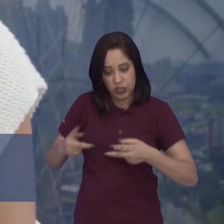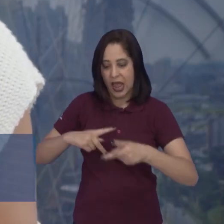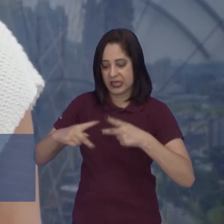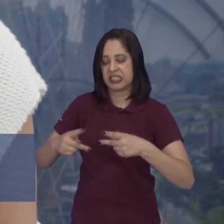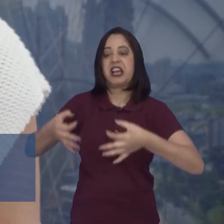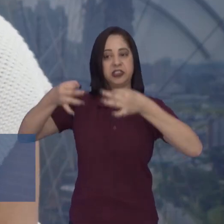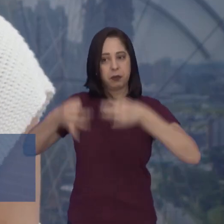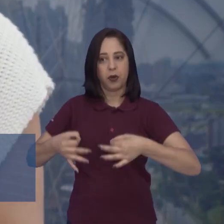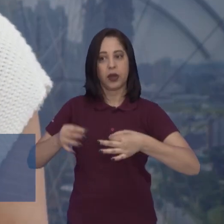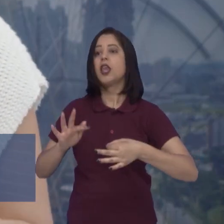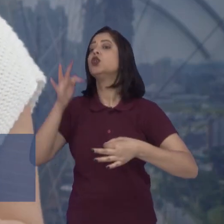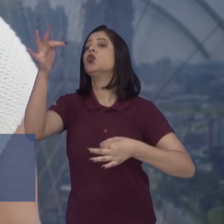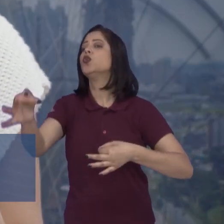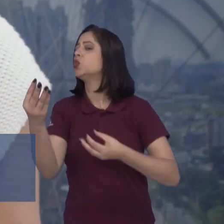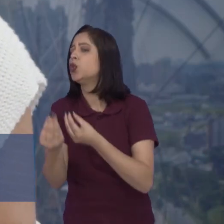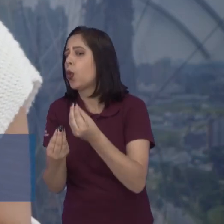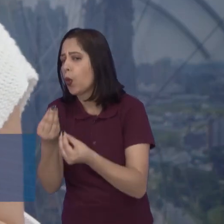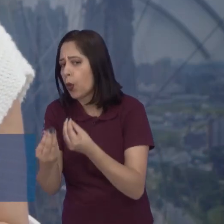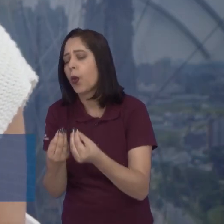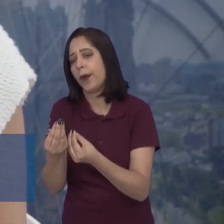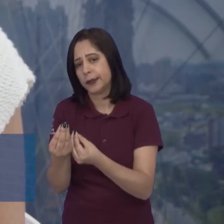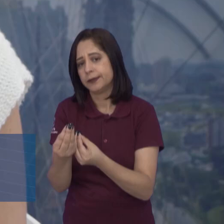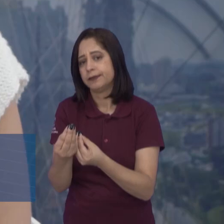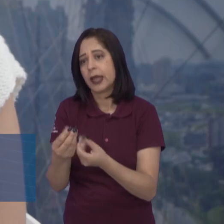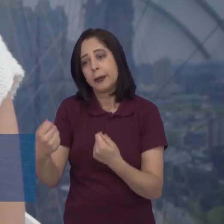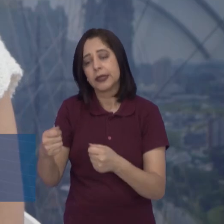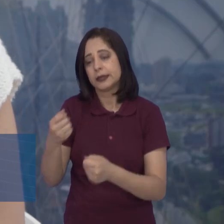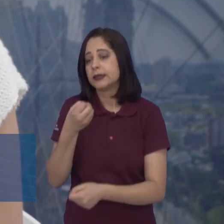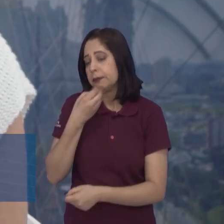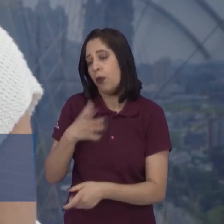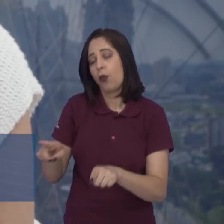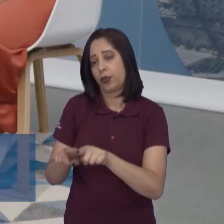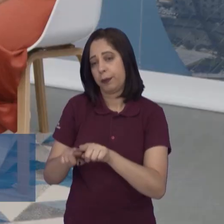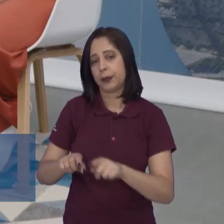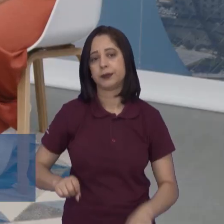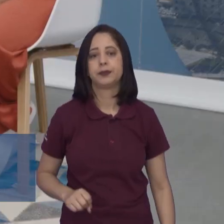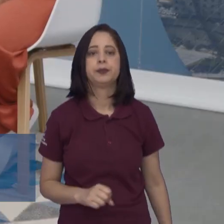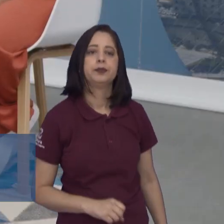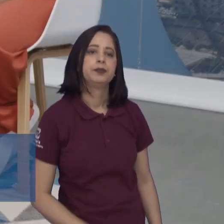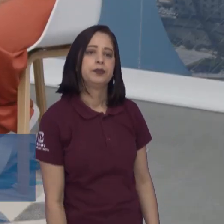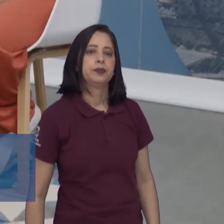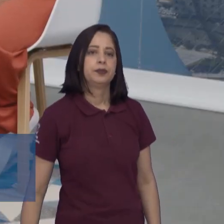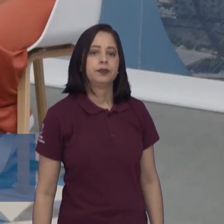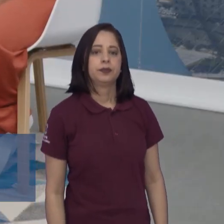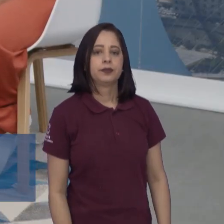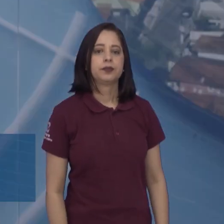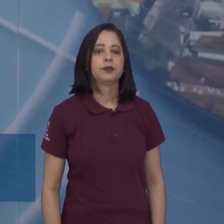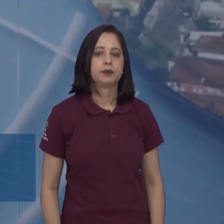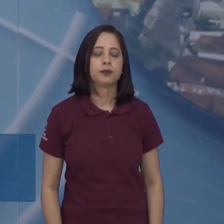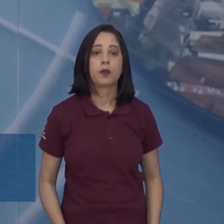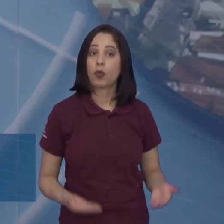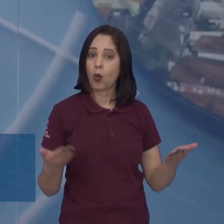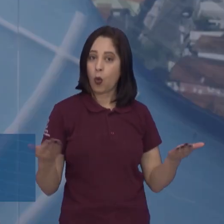um bom tempo, né, que seja controlada. Acho que é isso. E hoje, um outro assunto